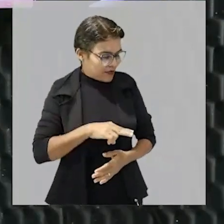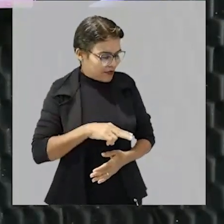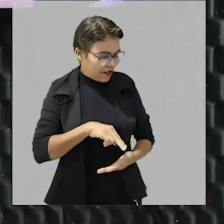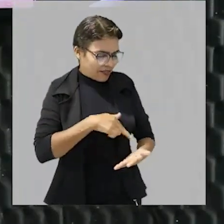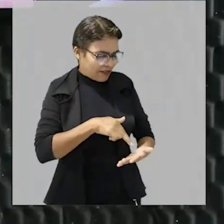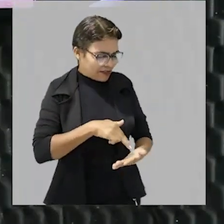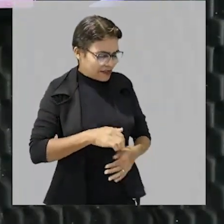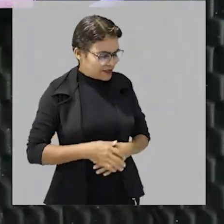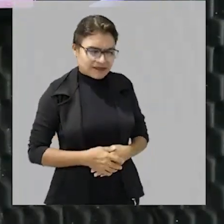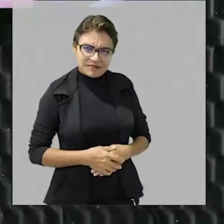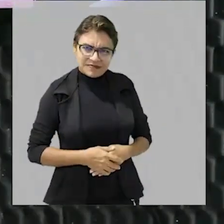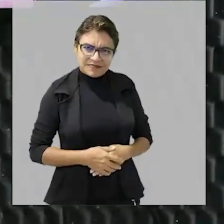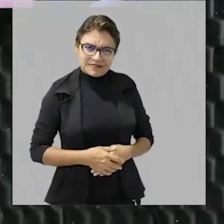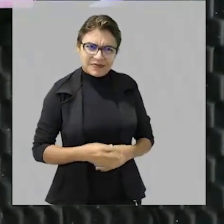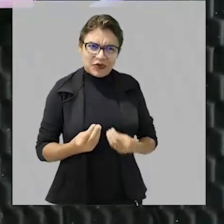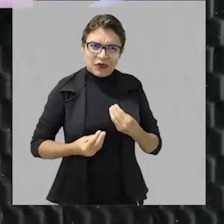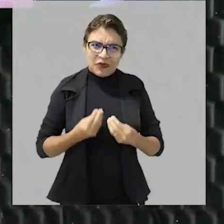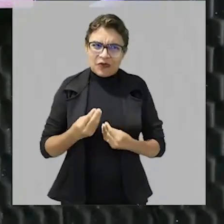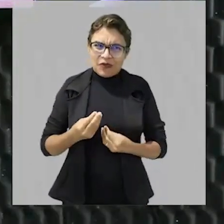Descomplica,